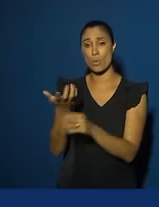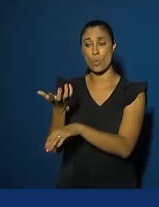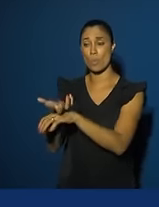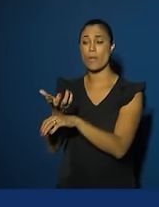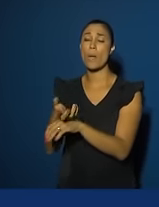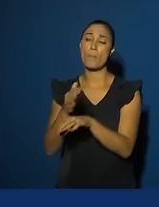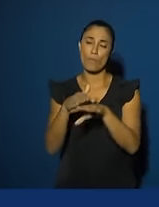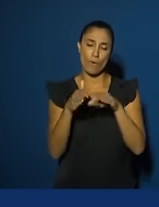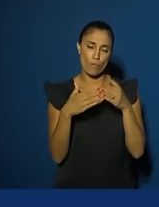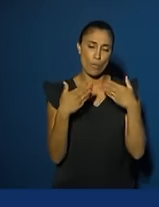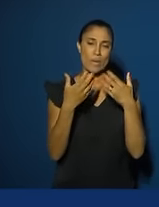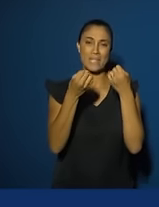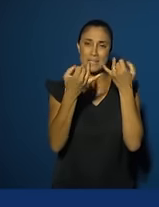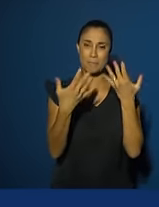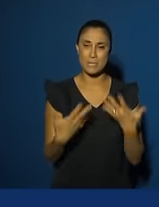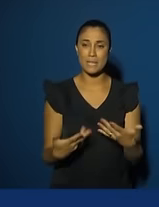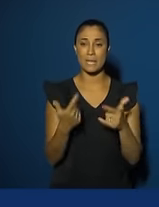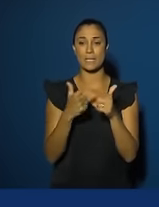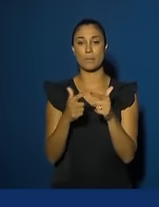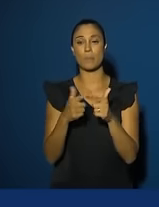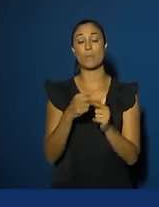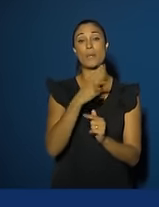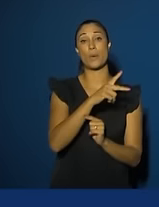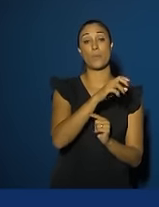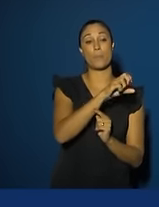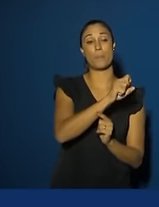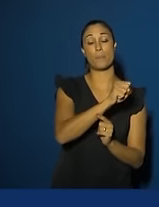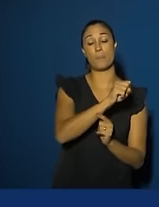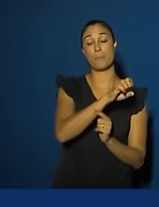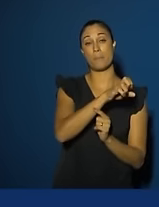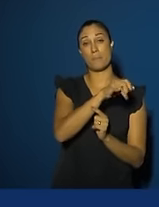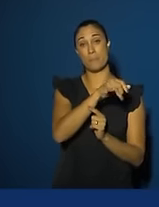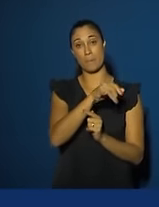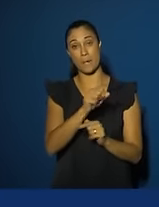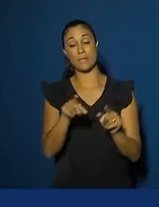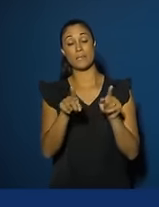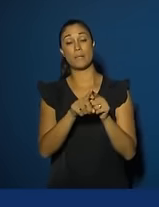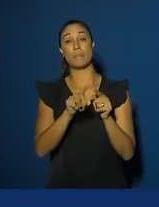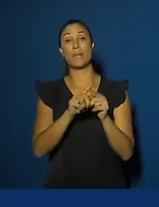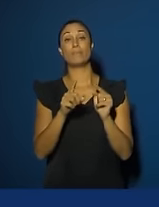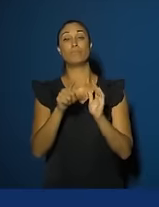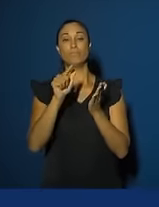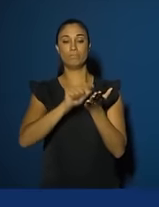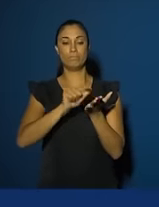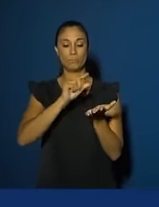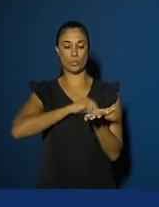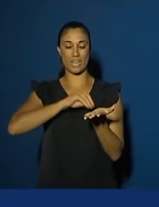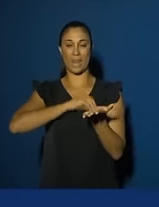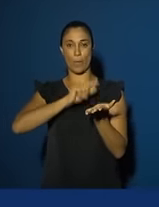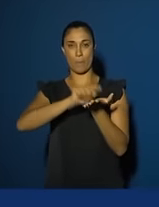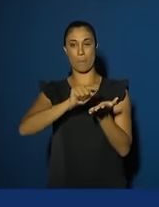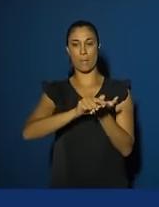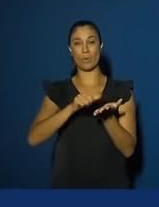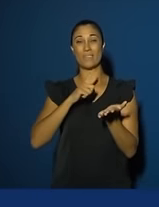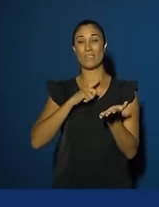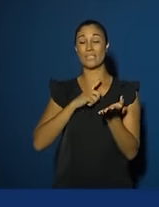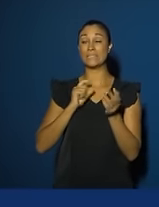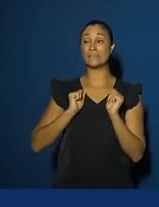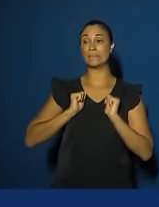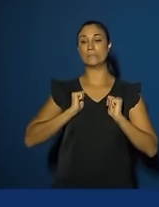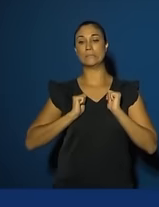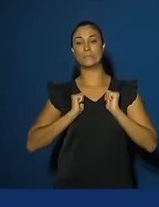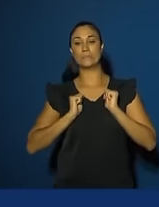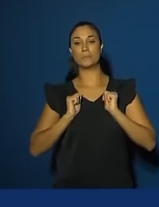explica esses problemas porque o PES e a reoneração de 17 setores da folha salarial tem causado aí uma grande apreensão